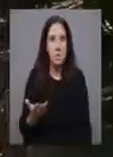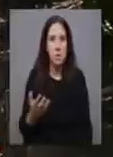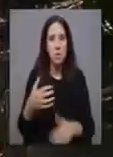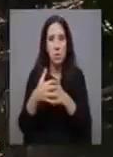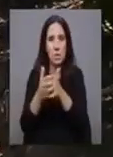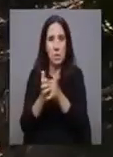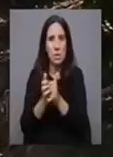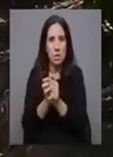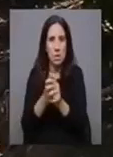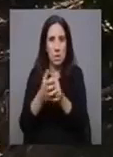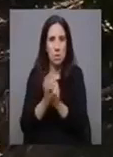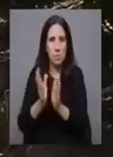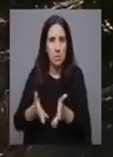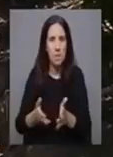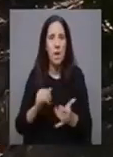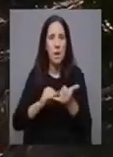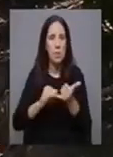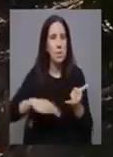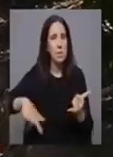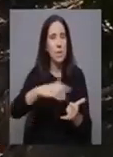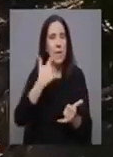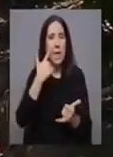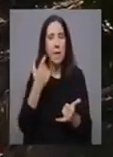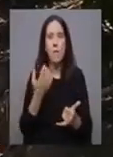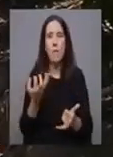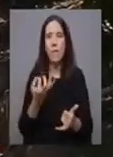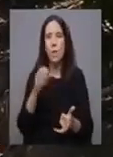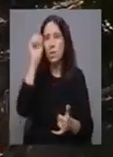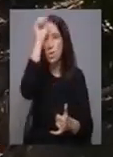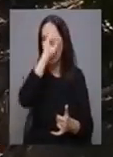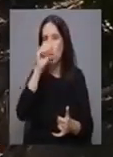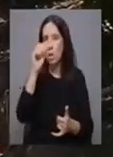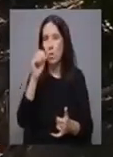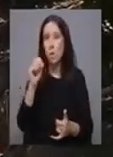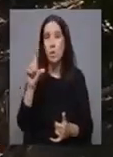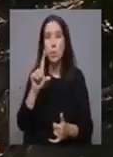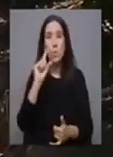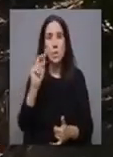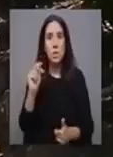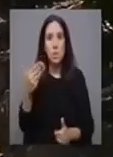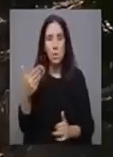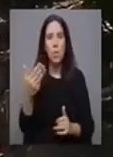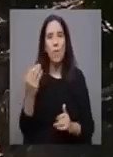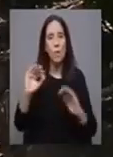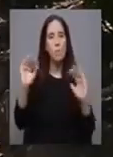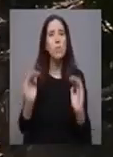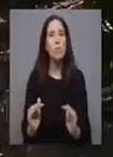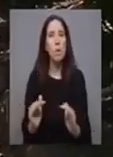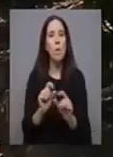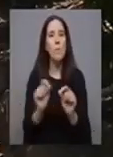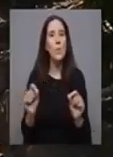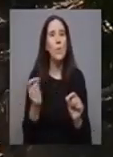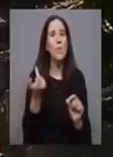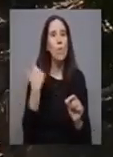nós notamos ali na associação, tivemos desde janeiro a 31 de julho uma redução em relação ao período